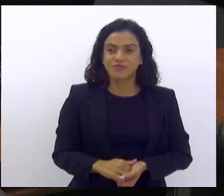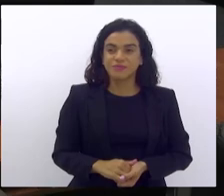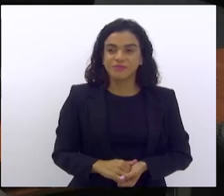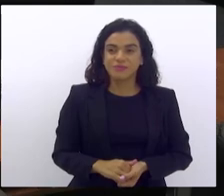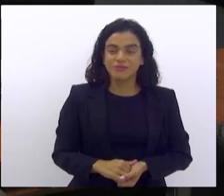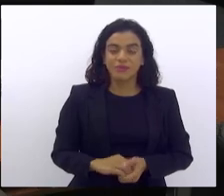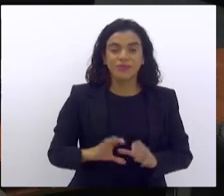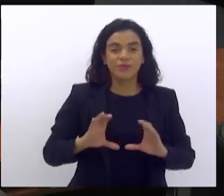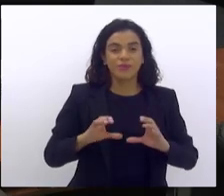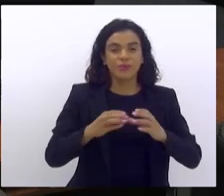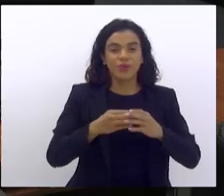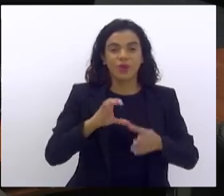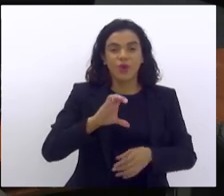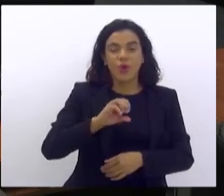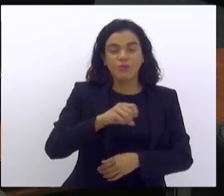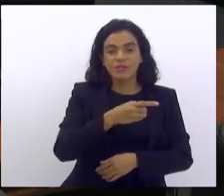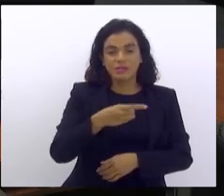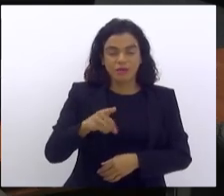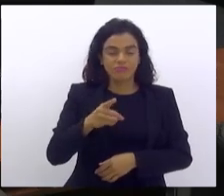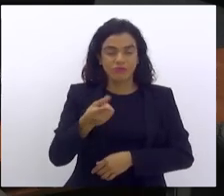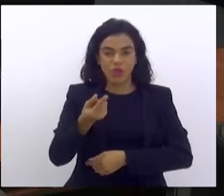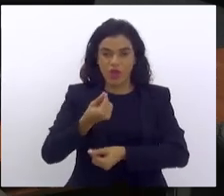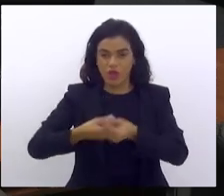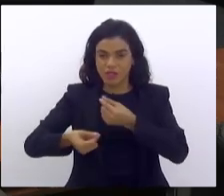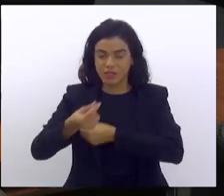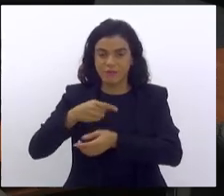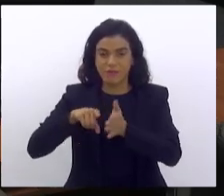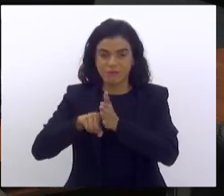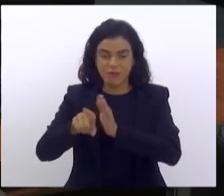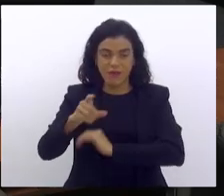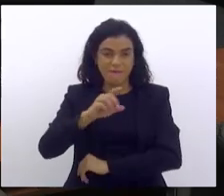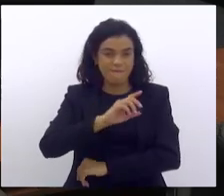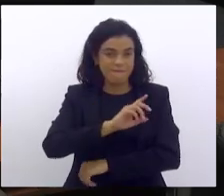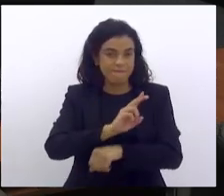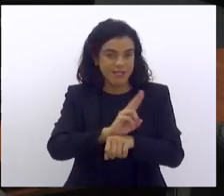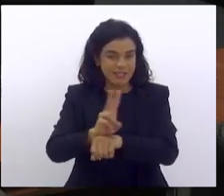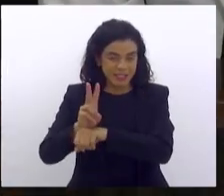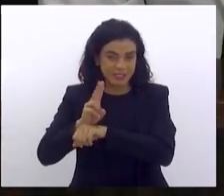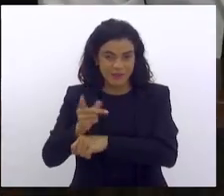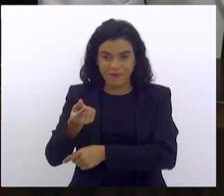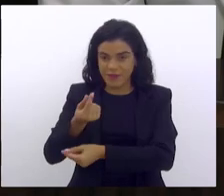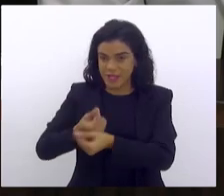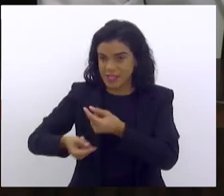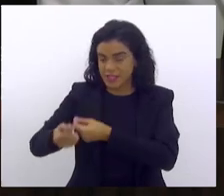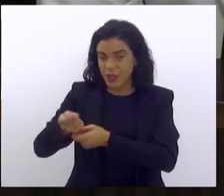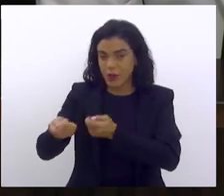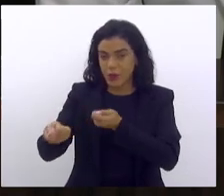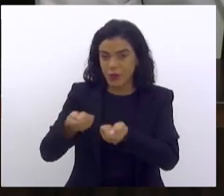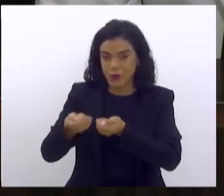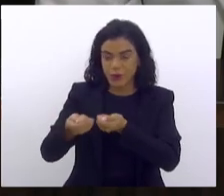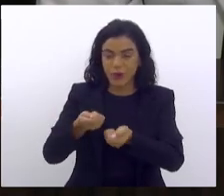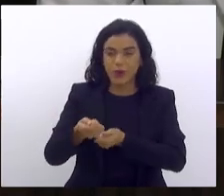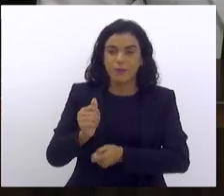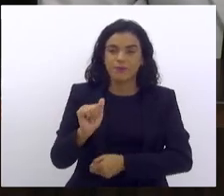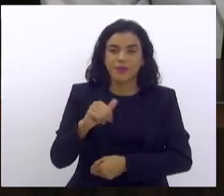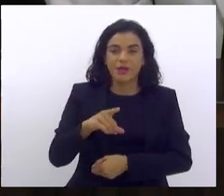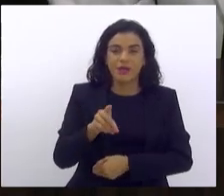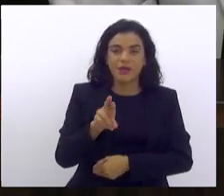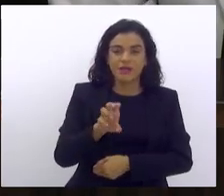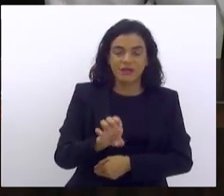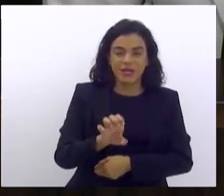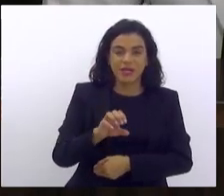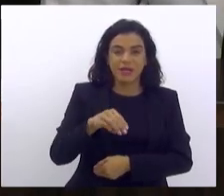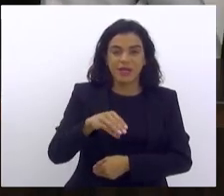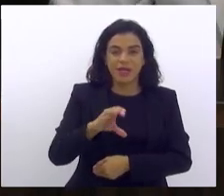Pela Comissão de Orçamento, Finanças, Fiscalização Financeira e Controle, André Correia,